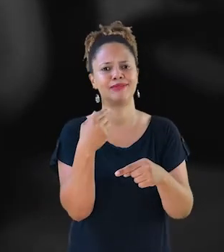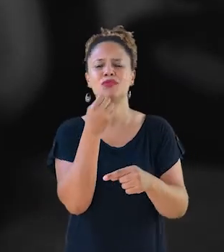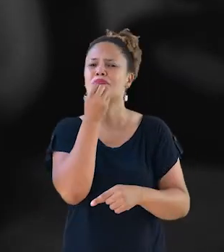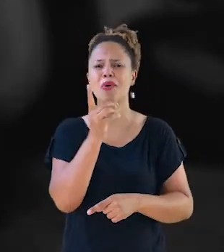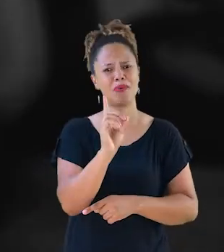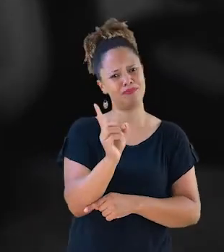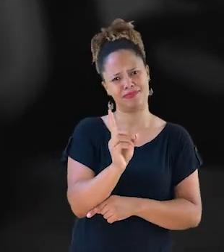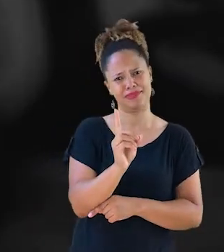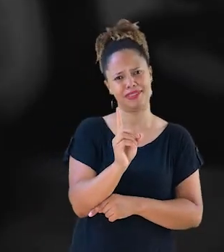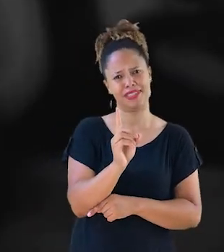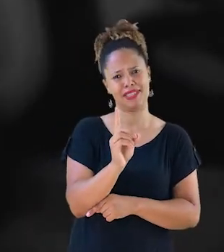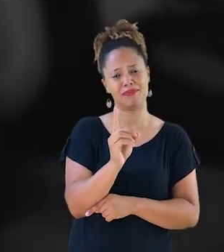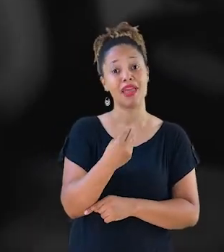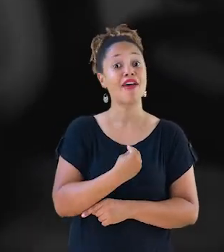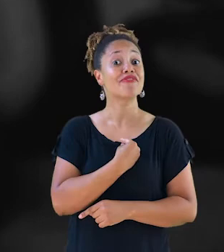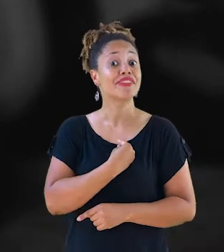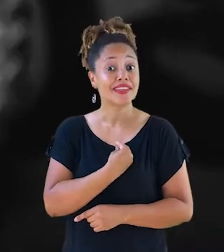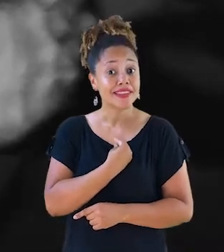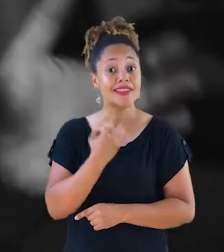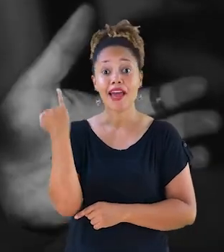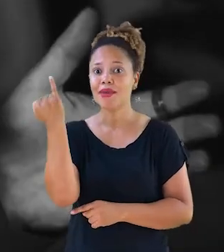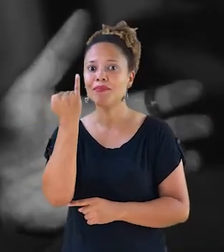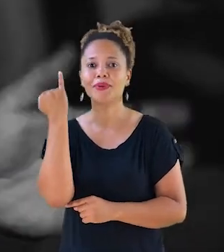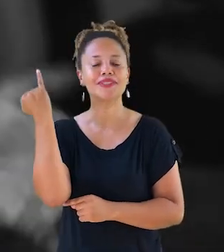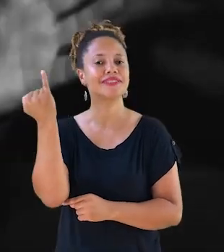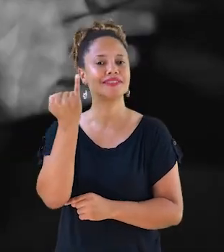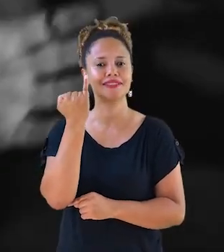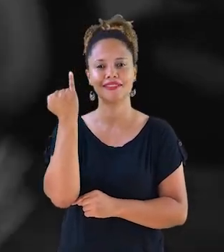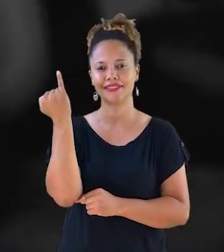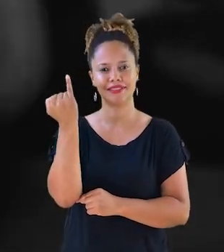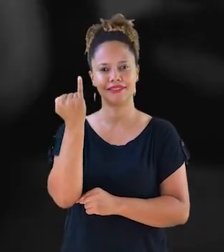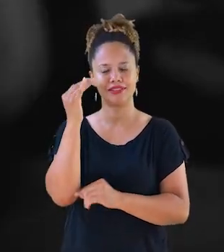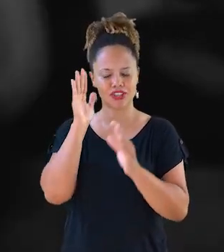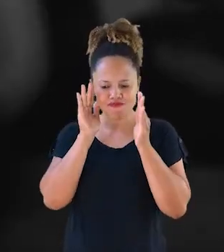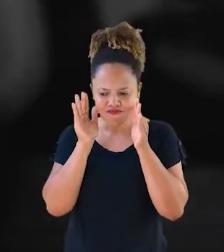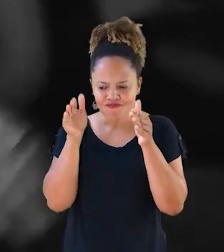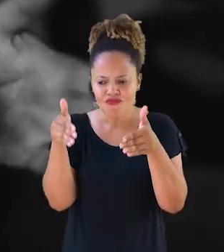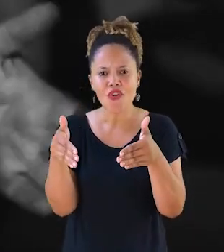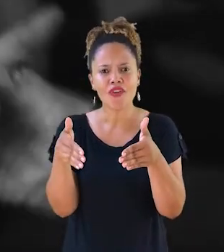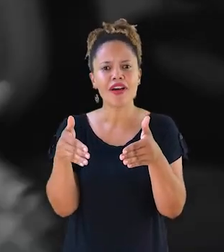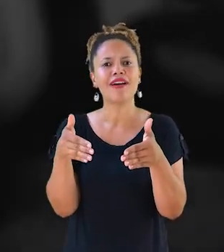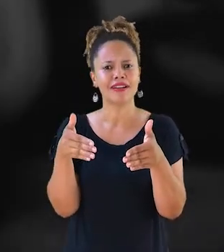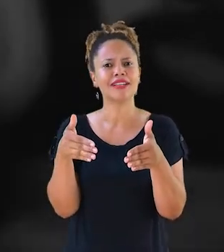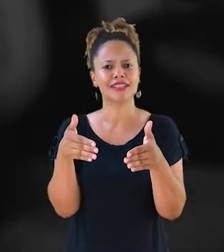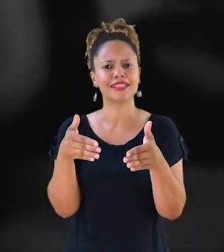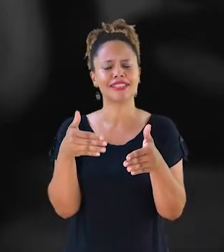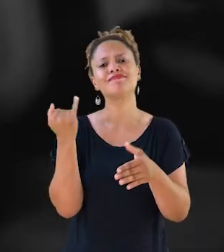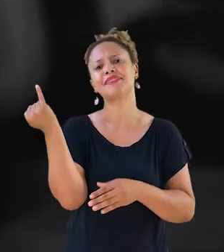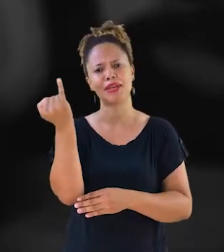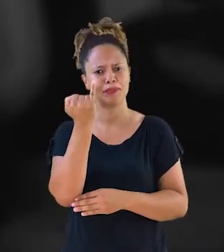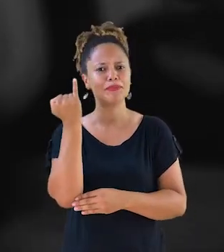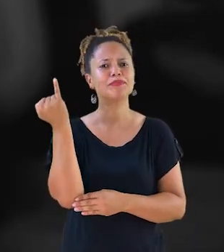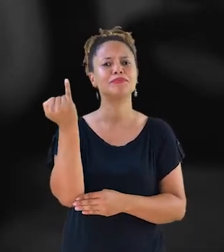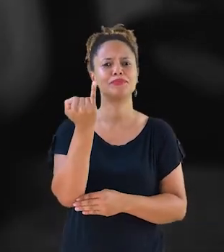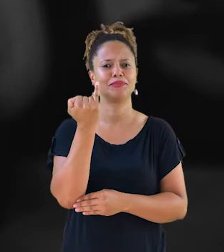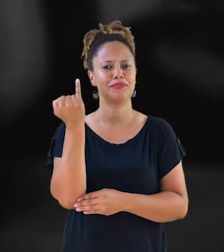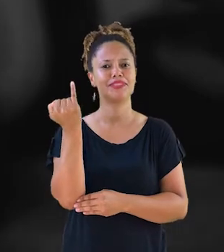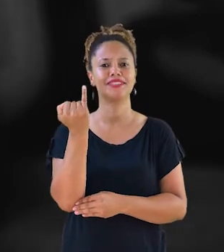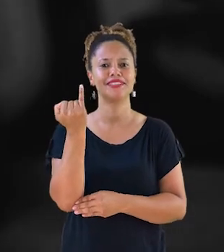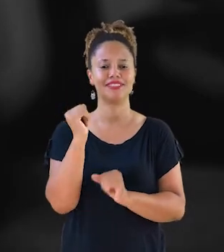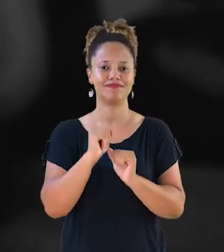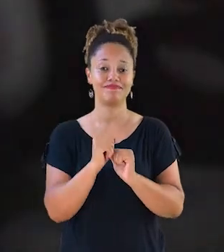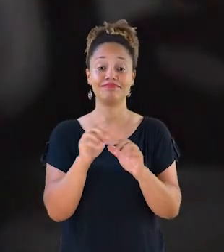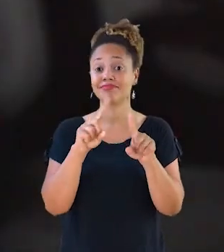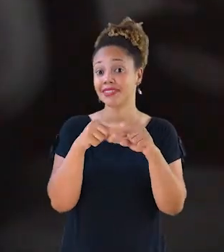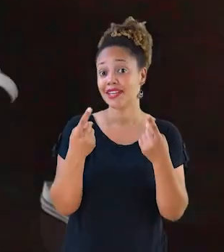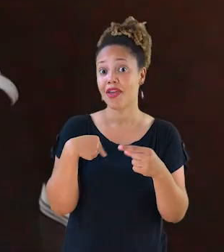frase de a vida é outra coisa que acontece quando a gente está preocupado, né? A vida passa ao lado daquilo que a gente está preocupado no nosso dia a dia. Então eu pude